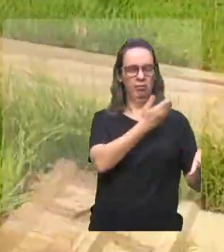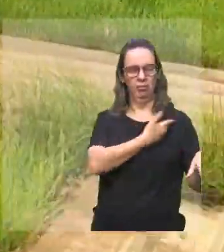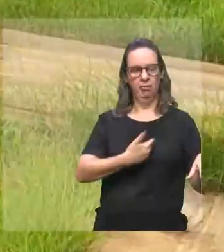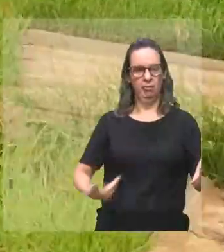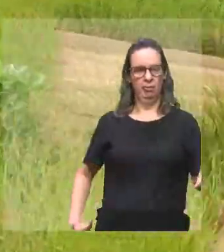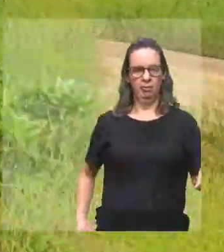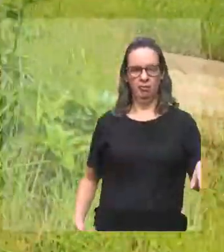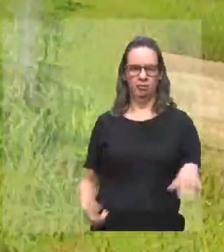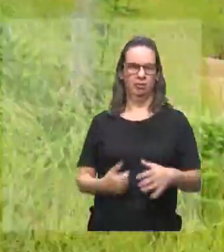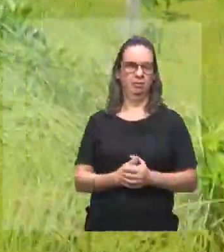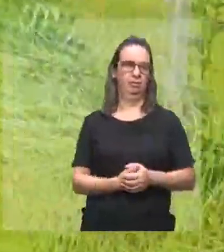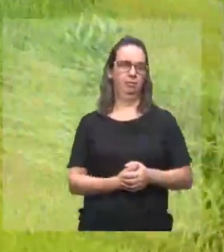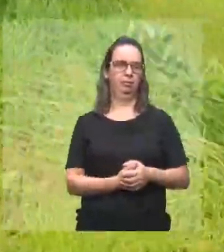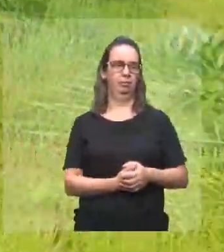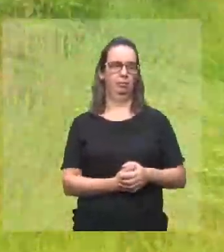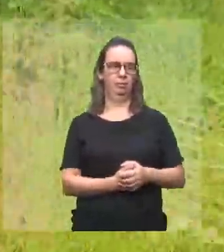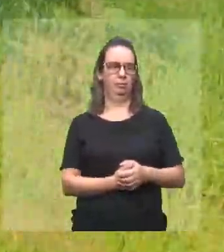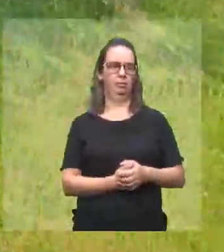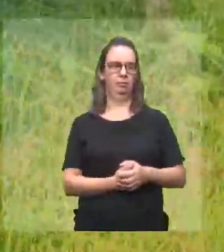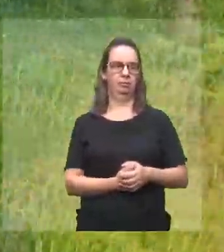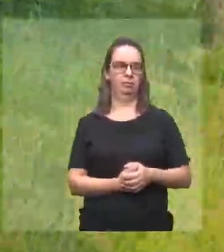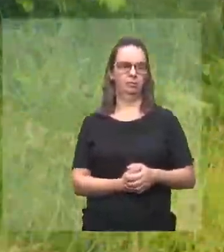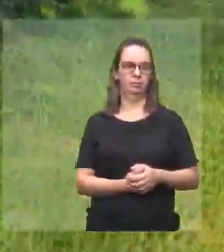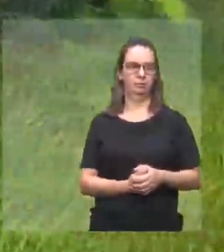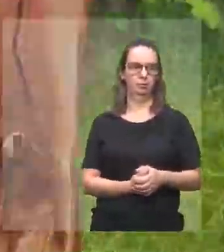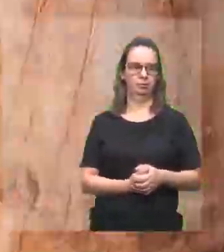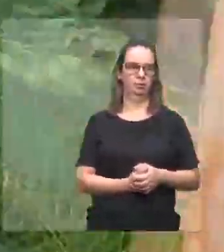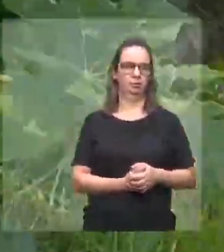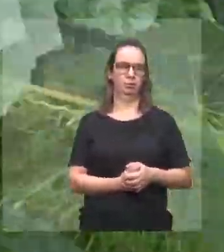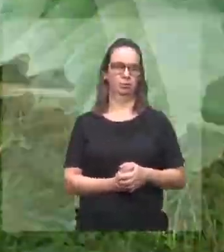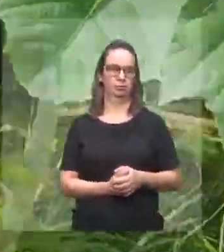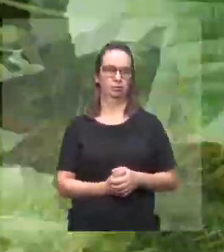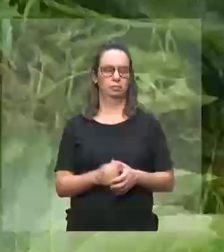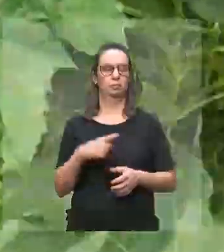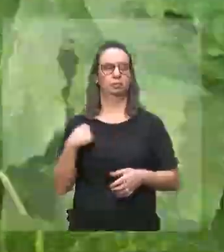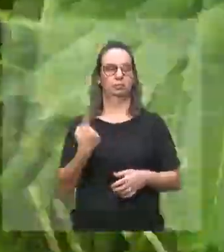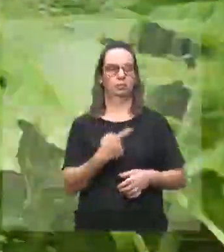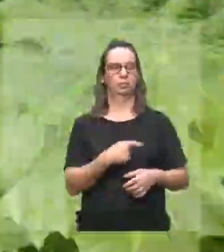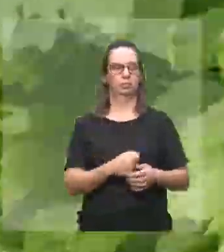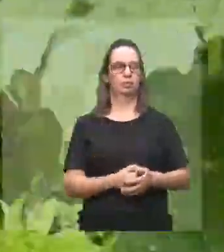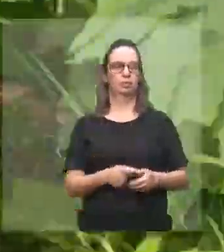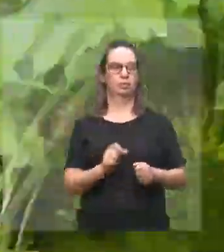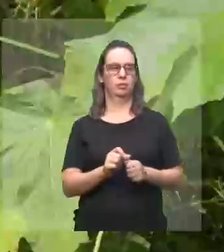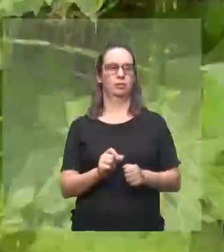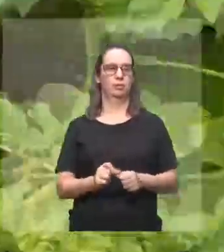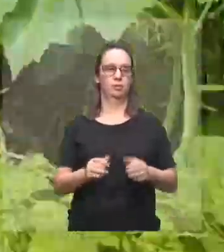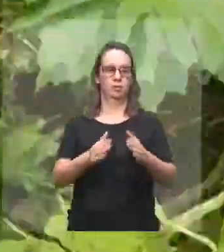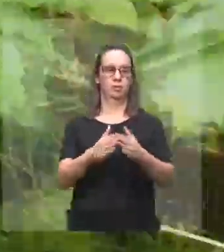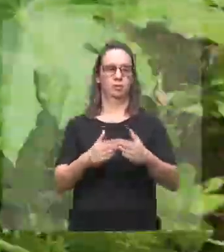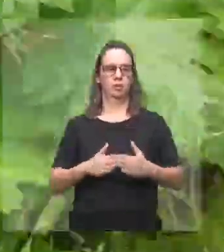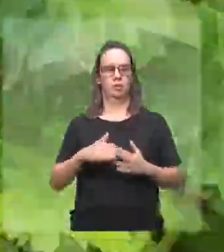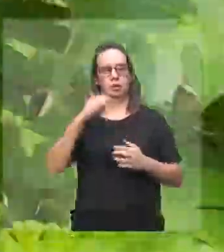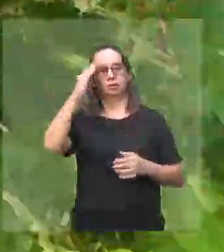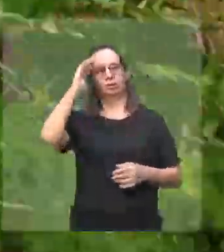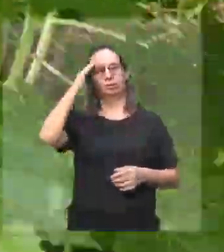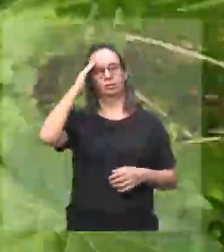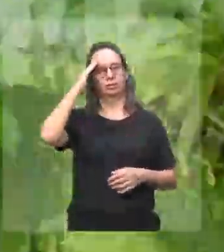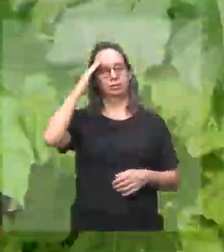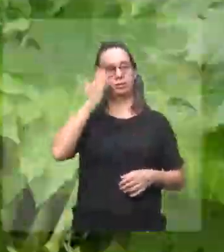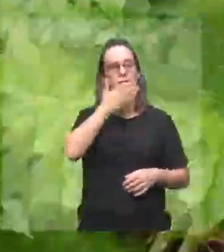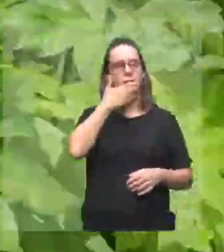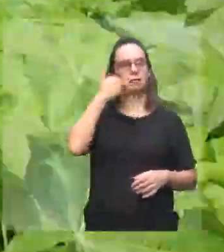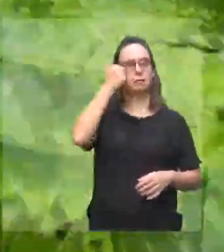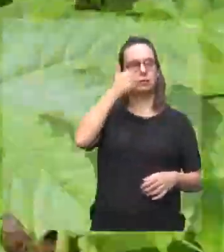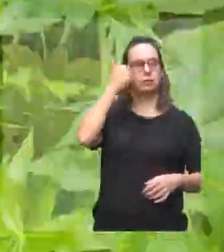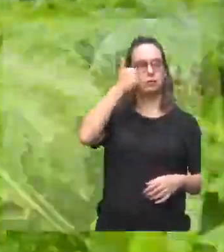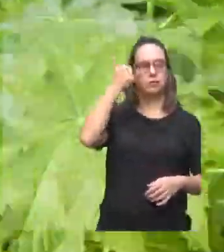gasto, né, com essa horta aí. Então, a gente fez esse requerimento para poder entender um pouquinho melhor e